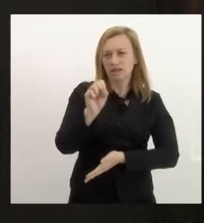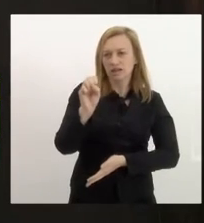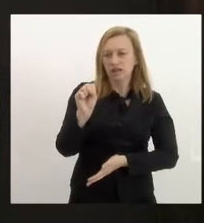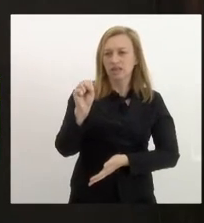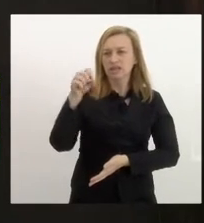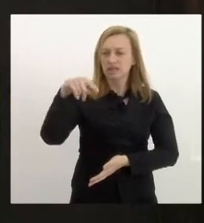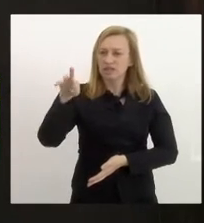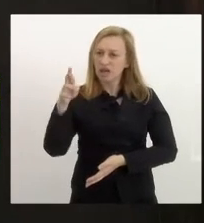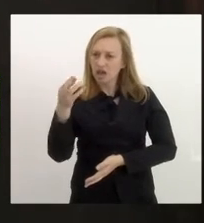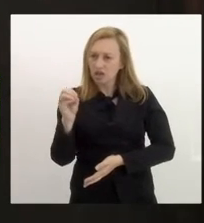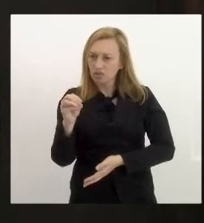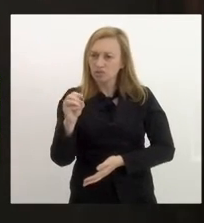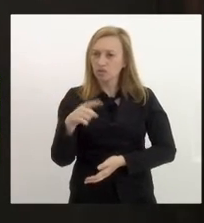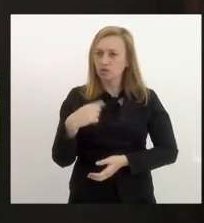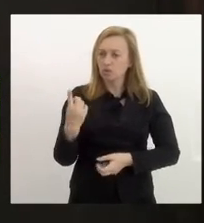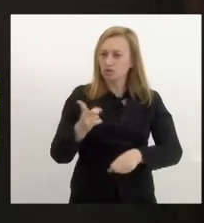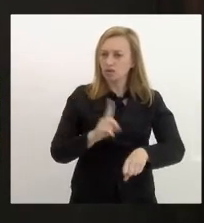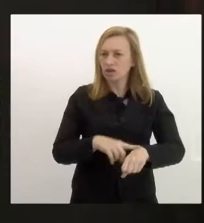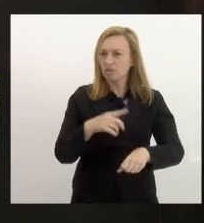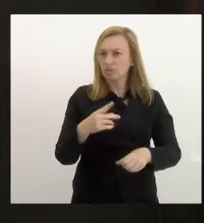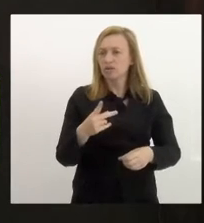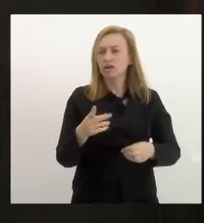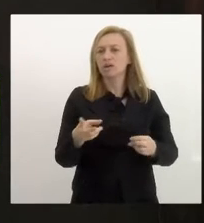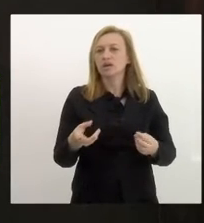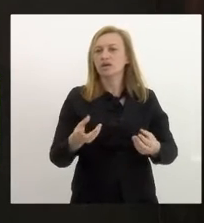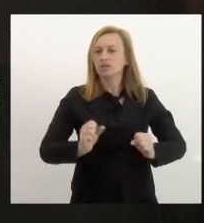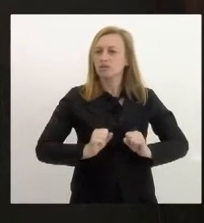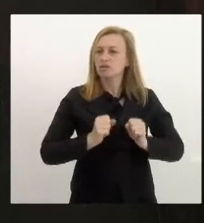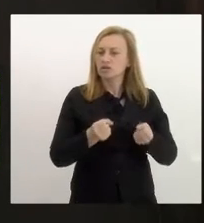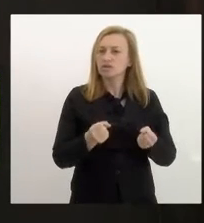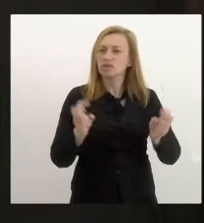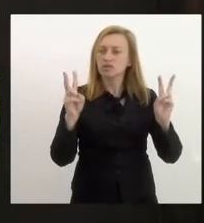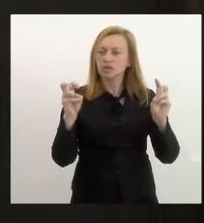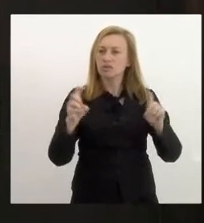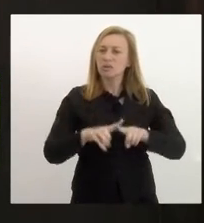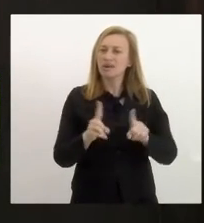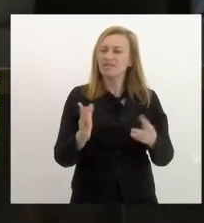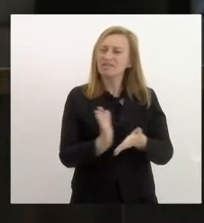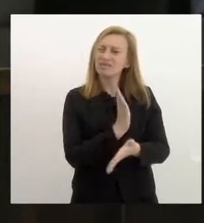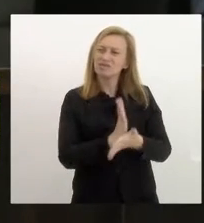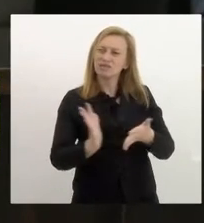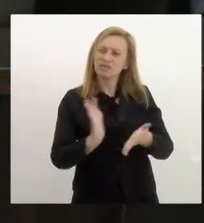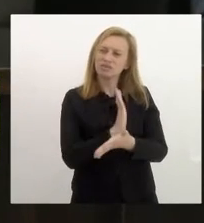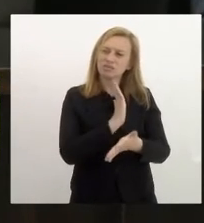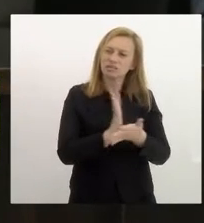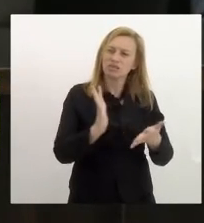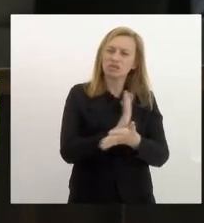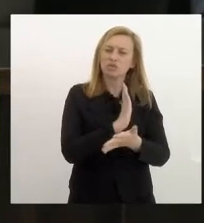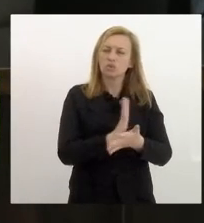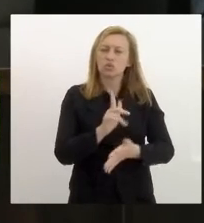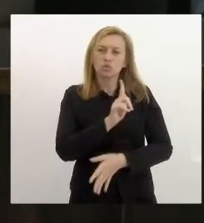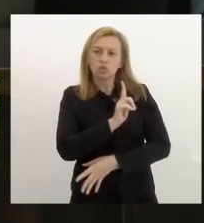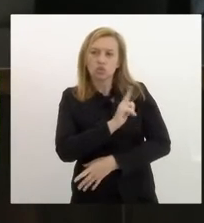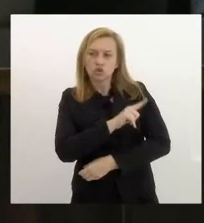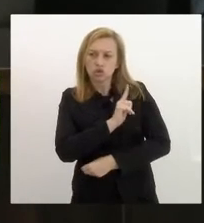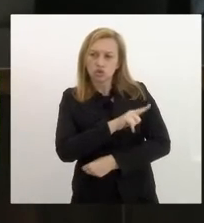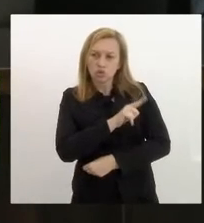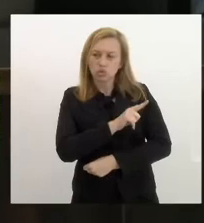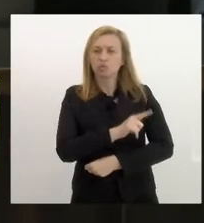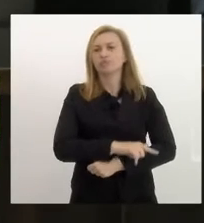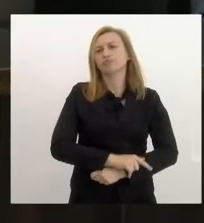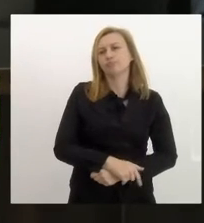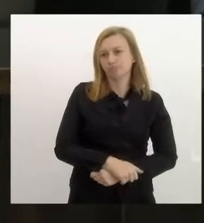tá aqui dedicado essas questões mas muitas vezes o gestor